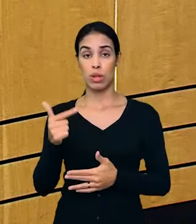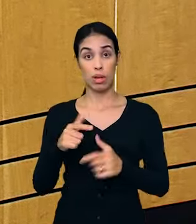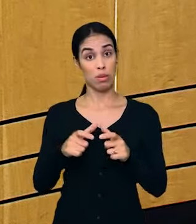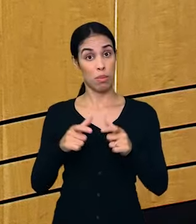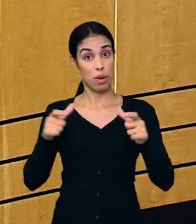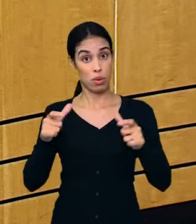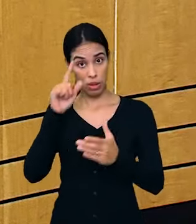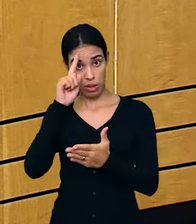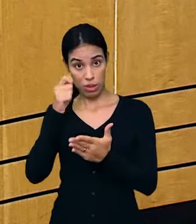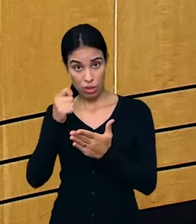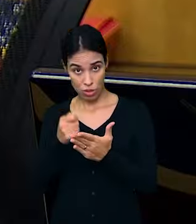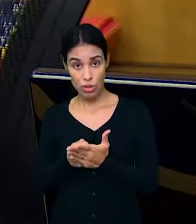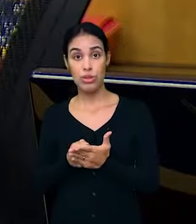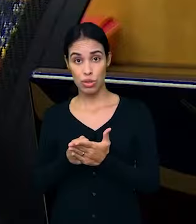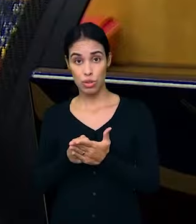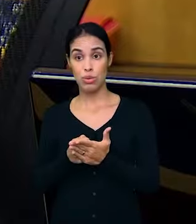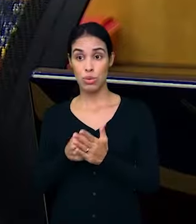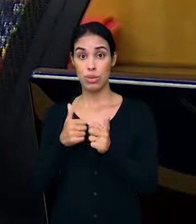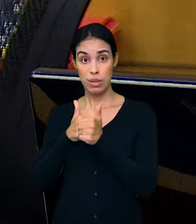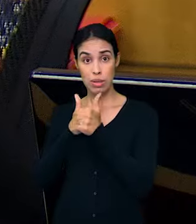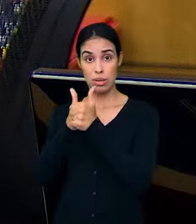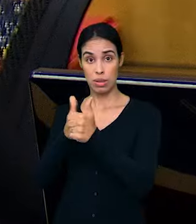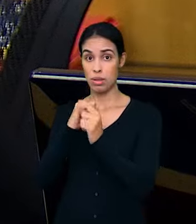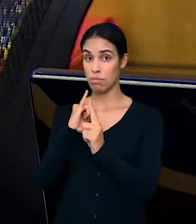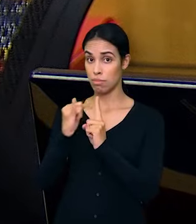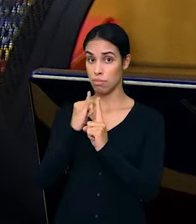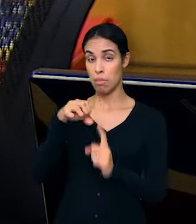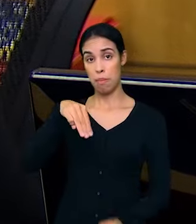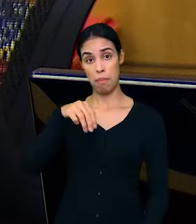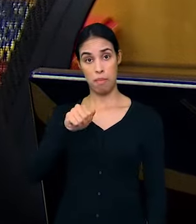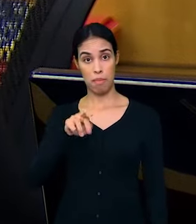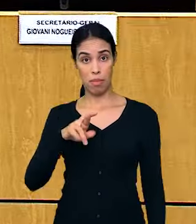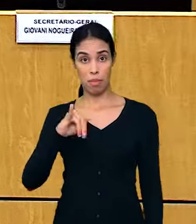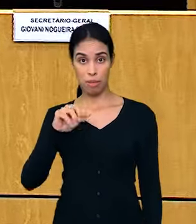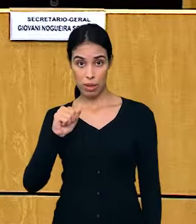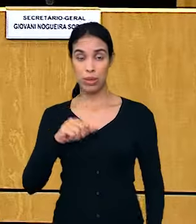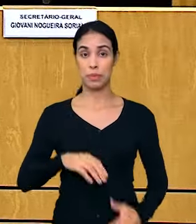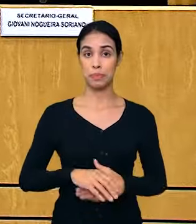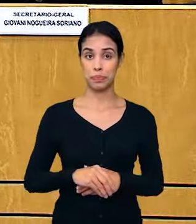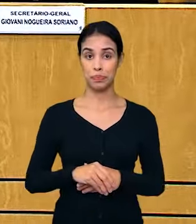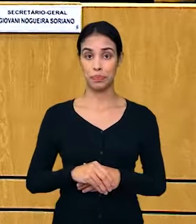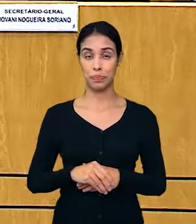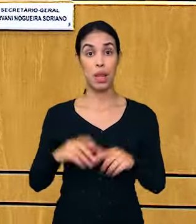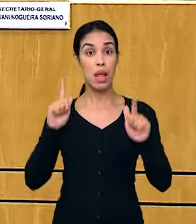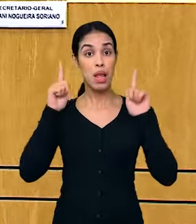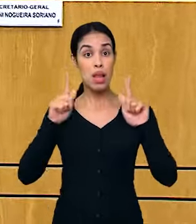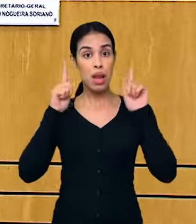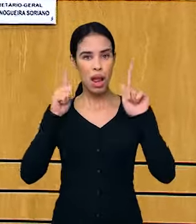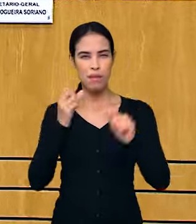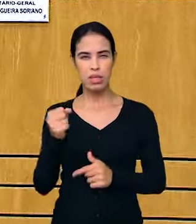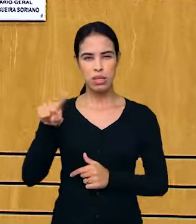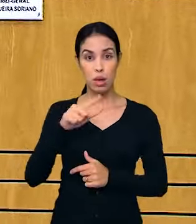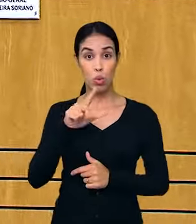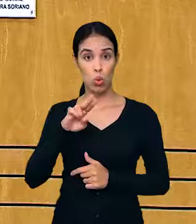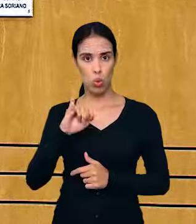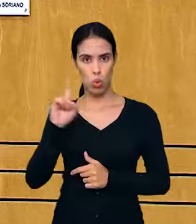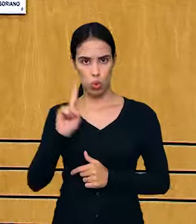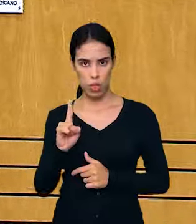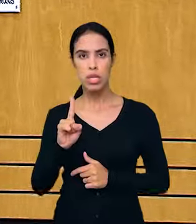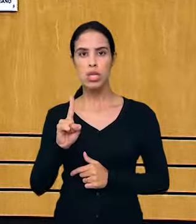maioria de votos, prevaleceu o entendimento da ministra Maria Cristina Peduzzi e a greve ocorrida em São Luís foi